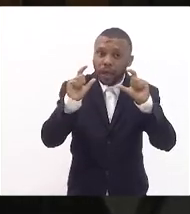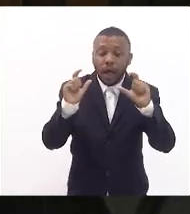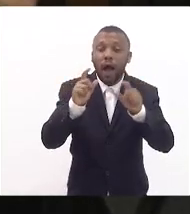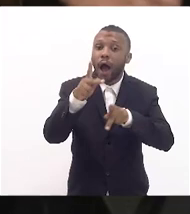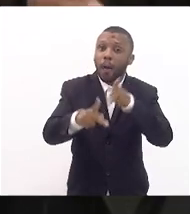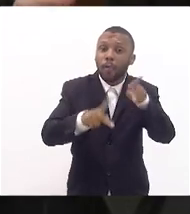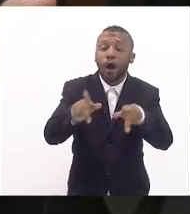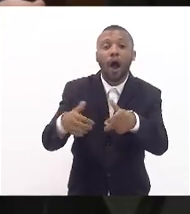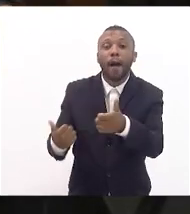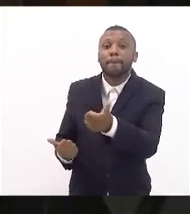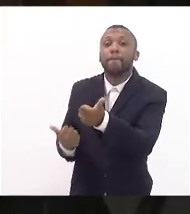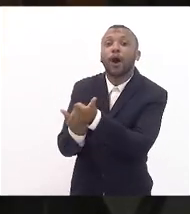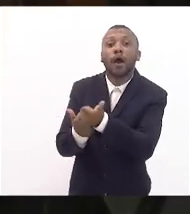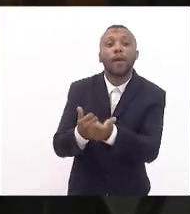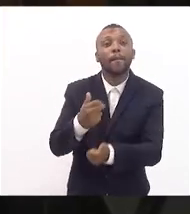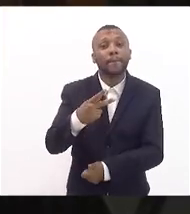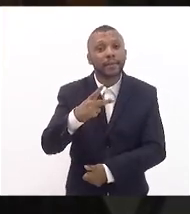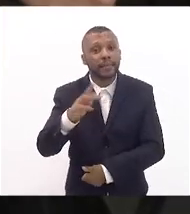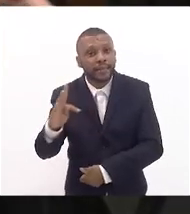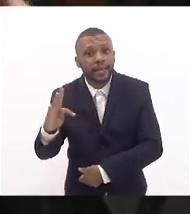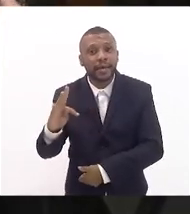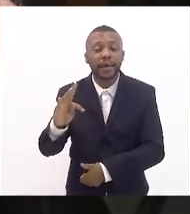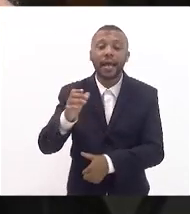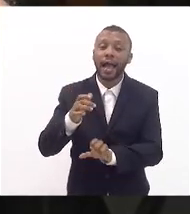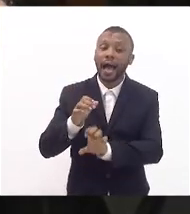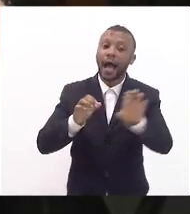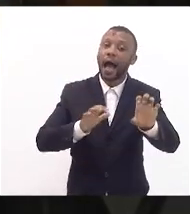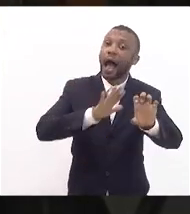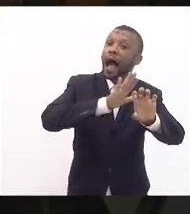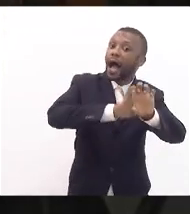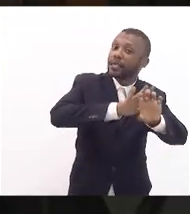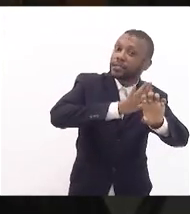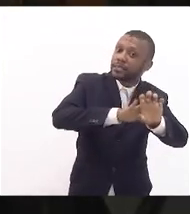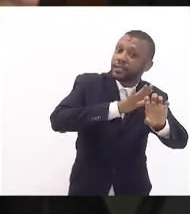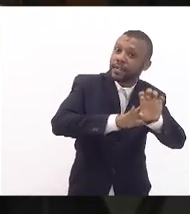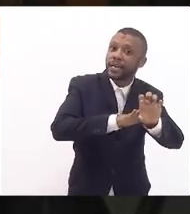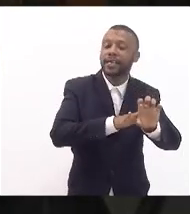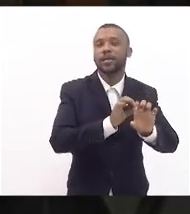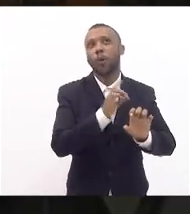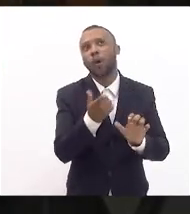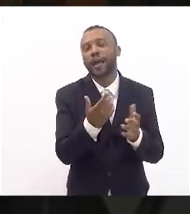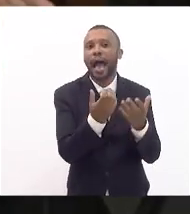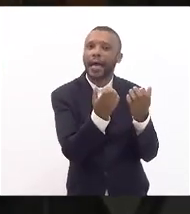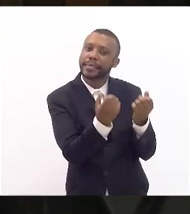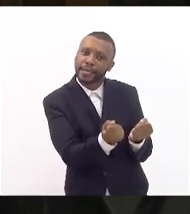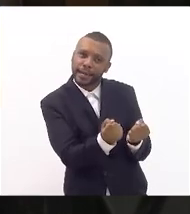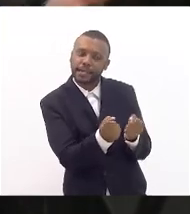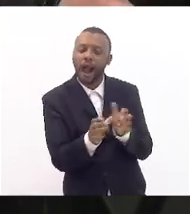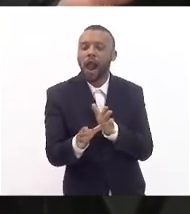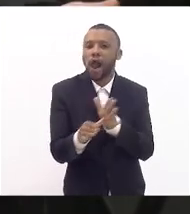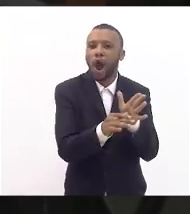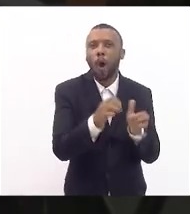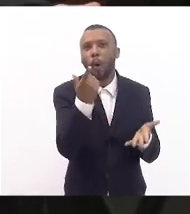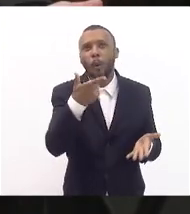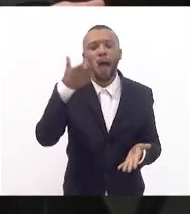apoia o PT, só apoia a esquerda. Ou quem é conivente com a ladroagem é